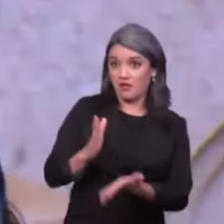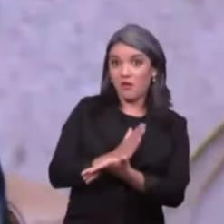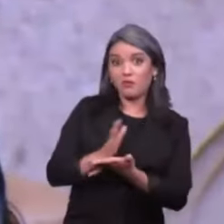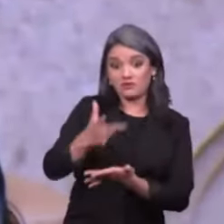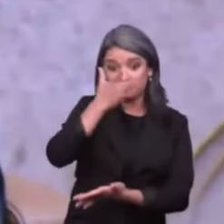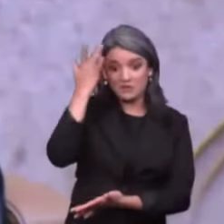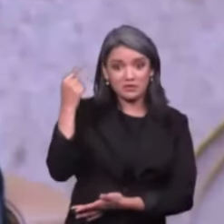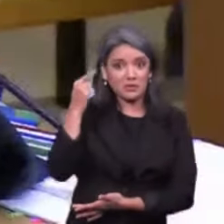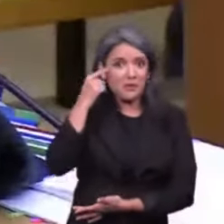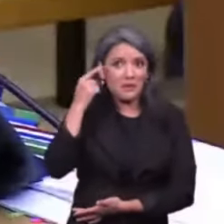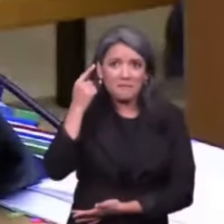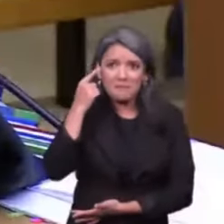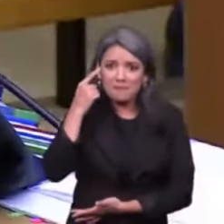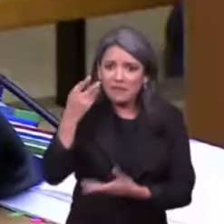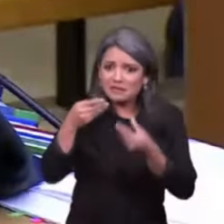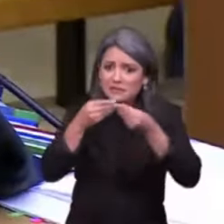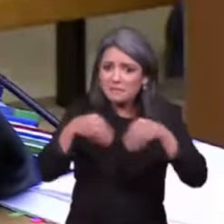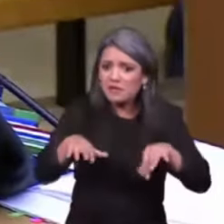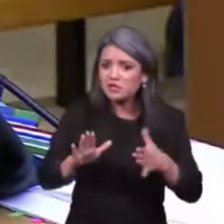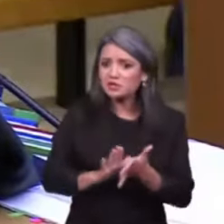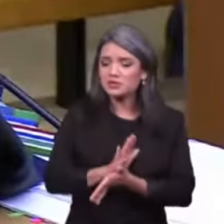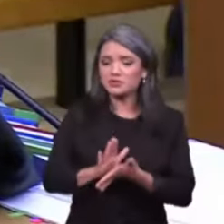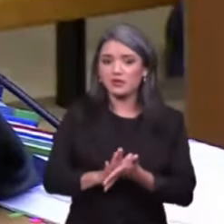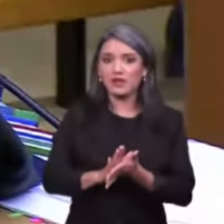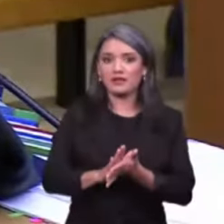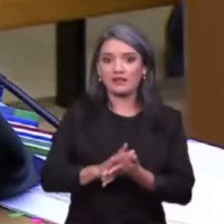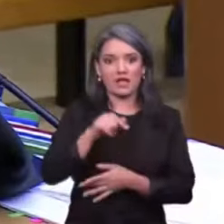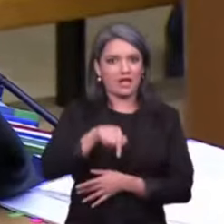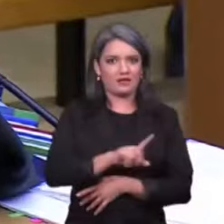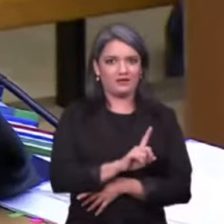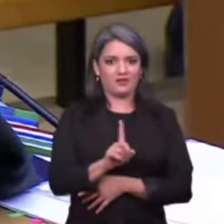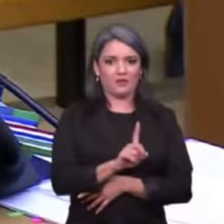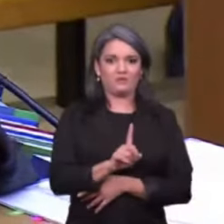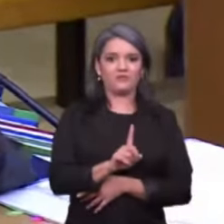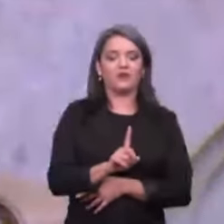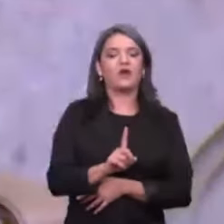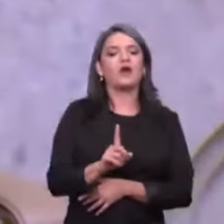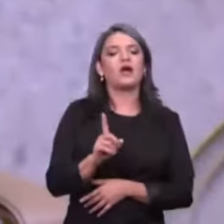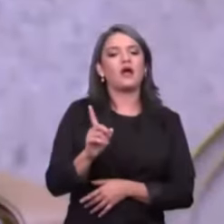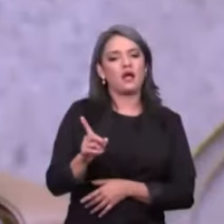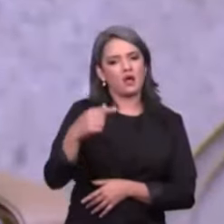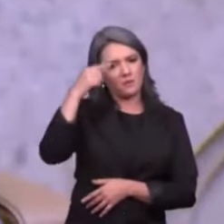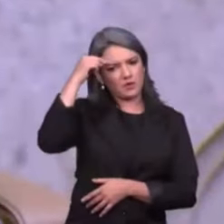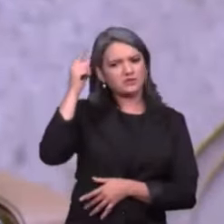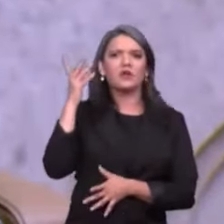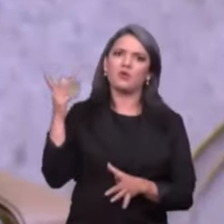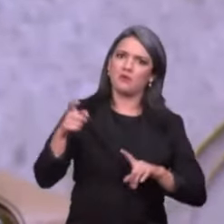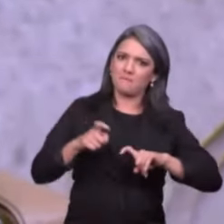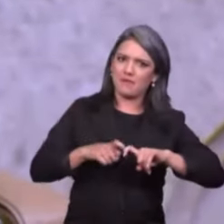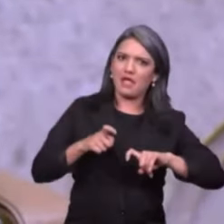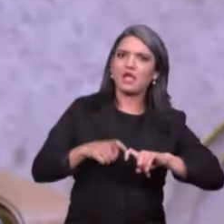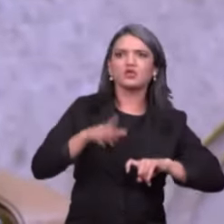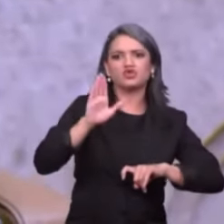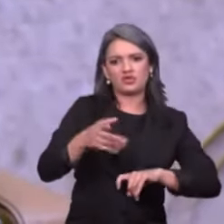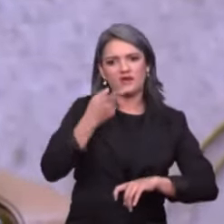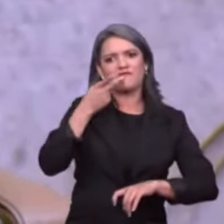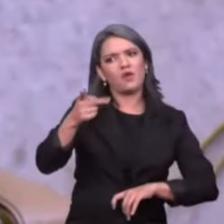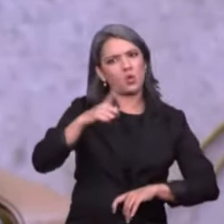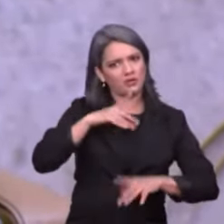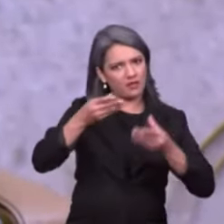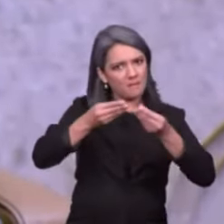não têm essa dimensão precisa, não é o que nós pensamos. Não, acho que há um certo consenso médico de que algum tipo de dano